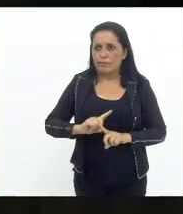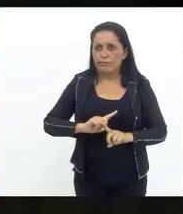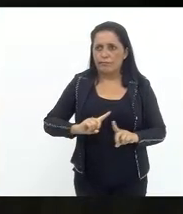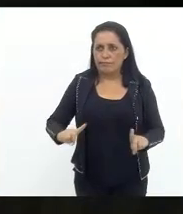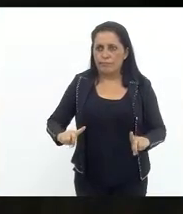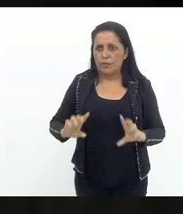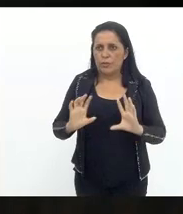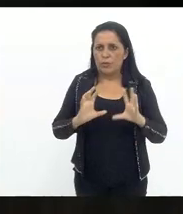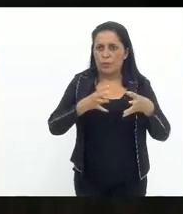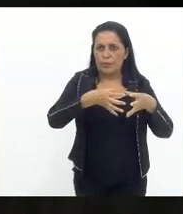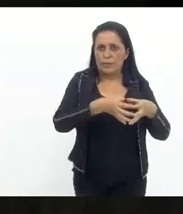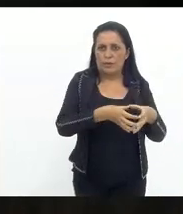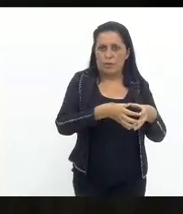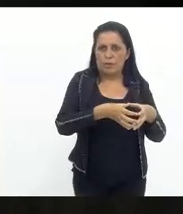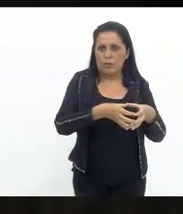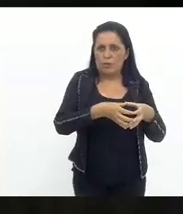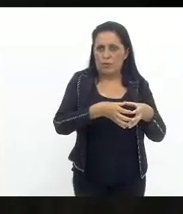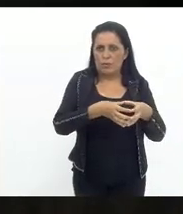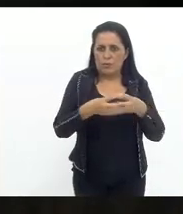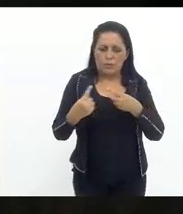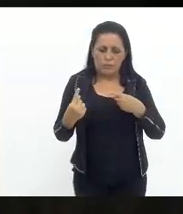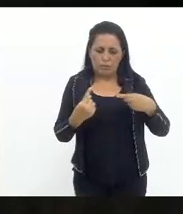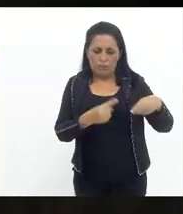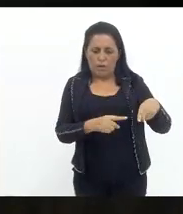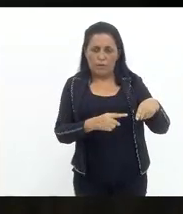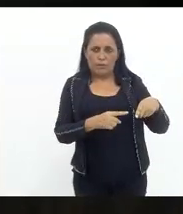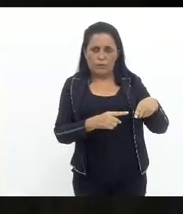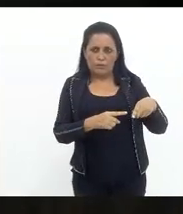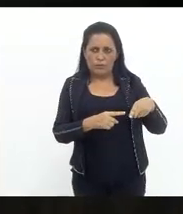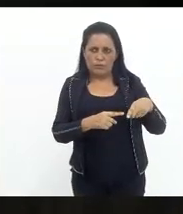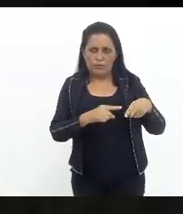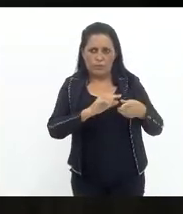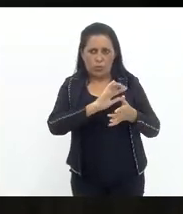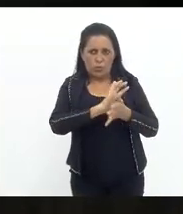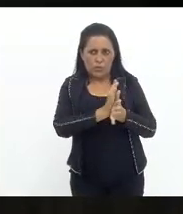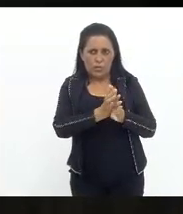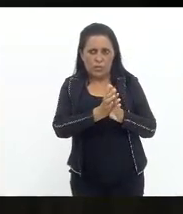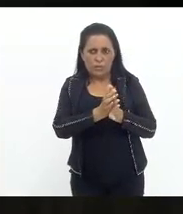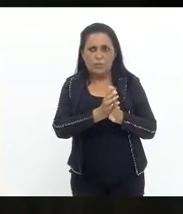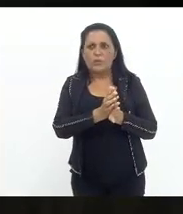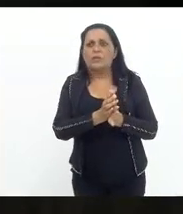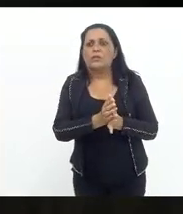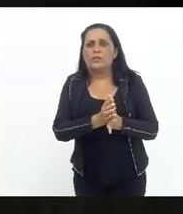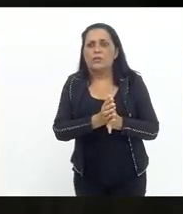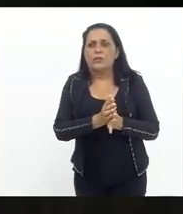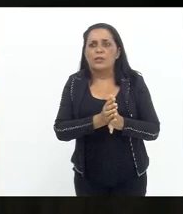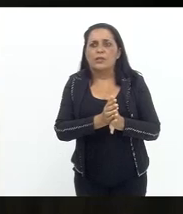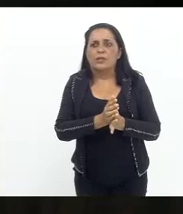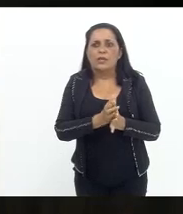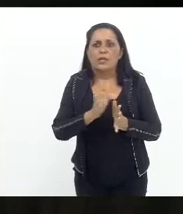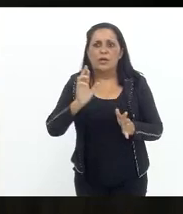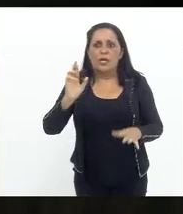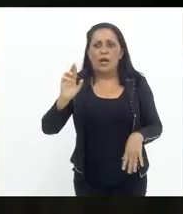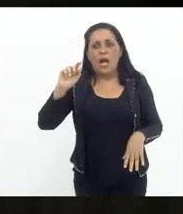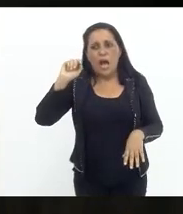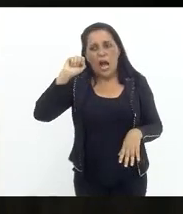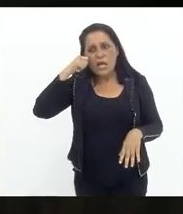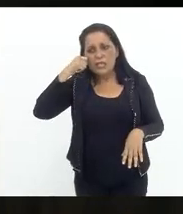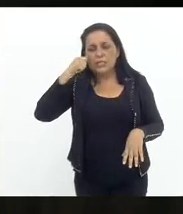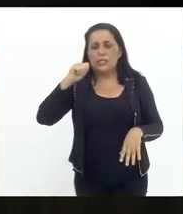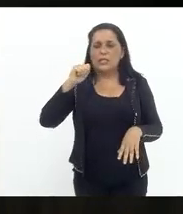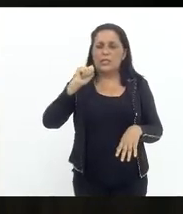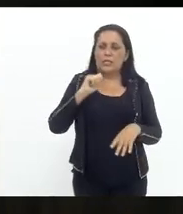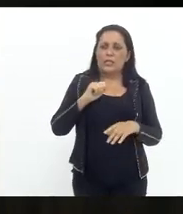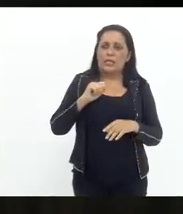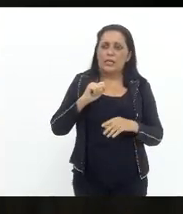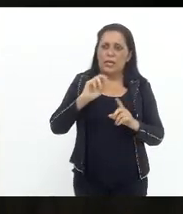Pela Comissão de Combate às Discriminações de Preconceito, Raça, Cor, Etnia, Religião e Procedência Nacional,